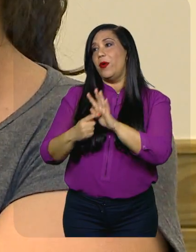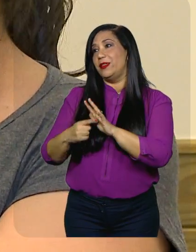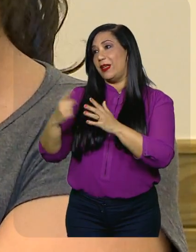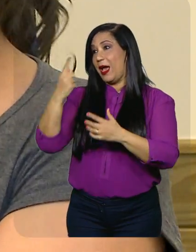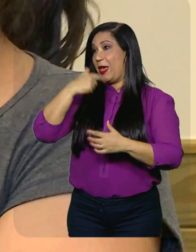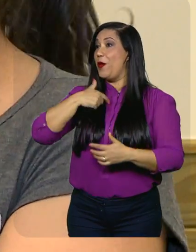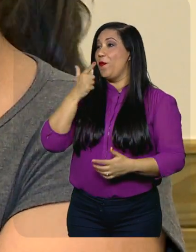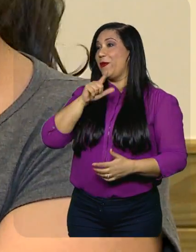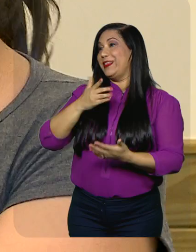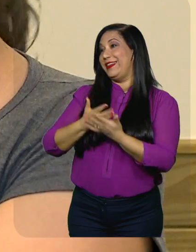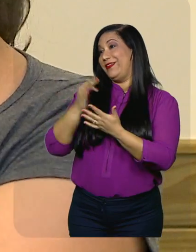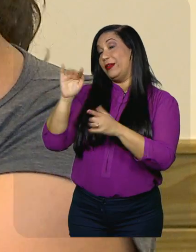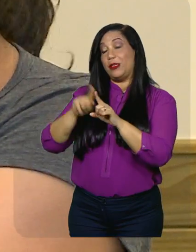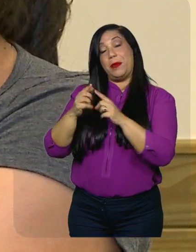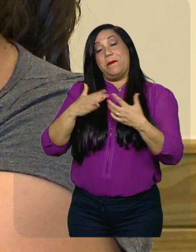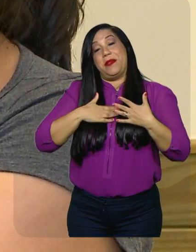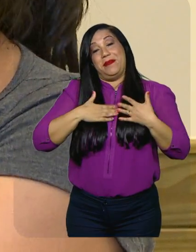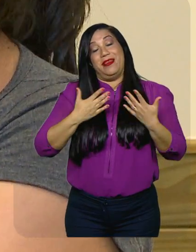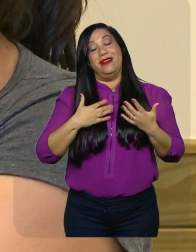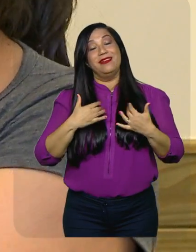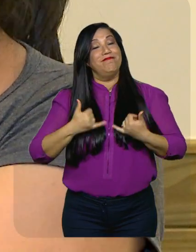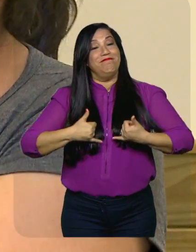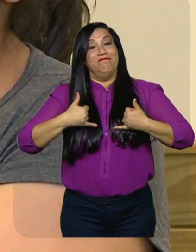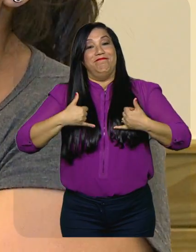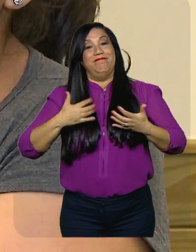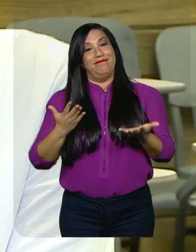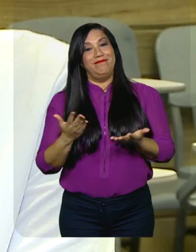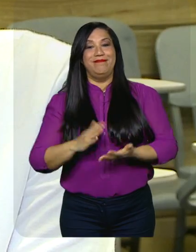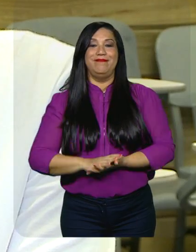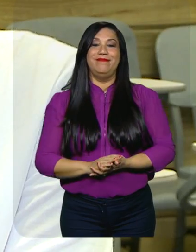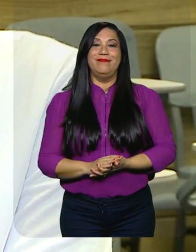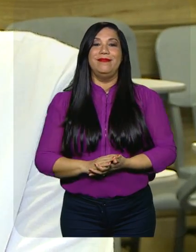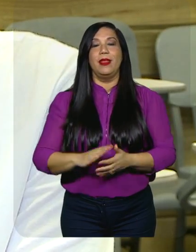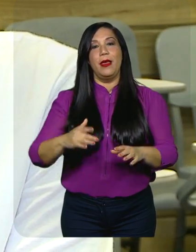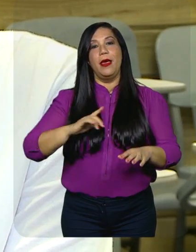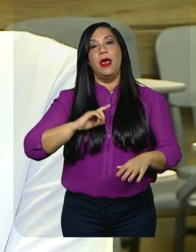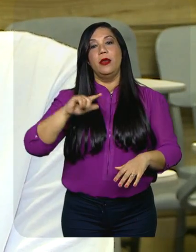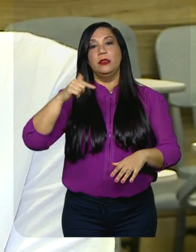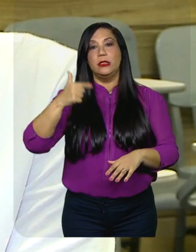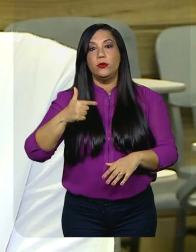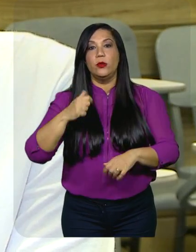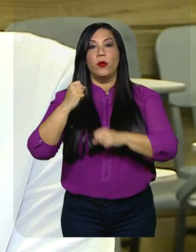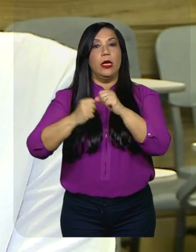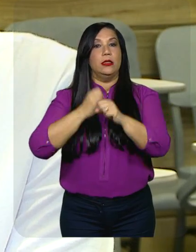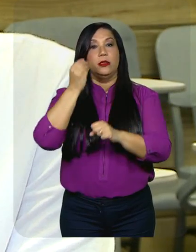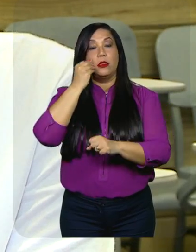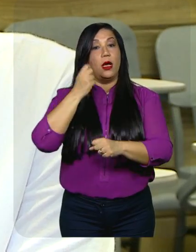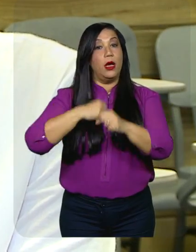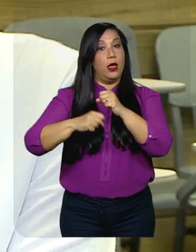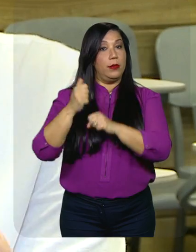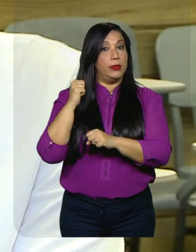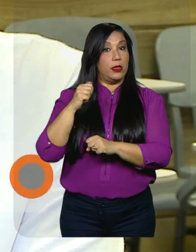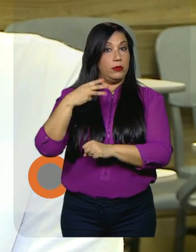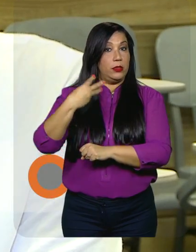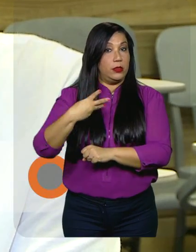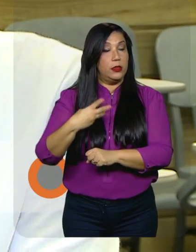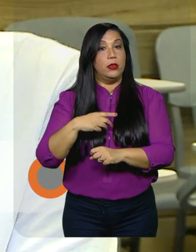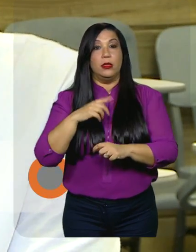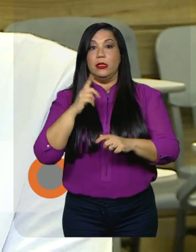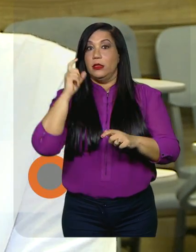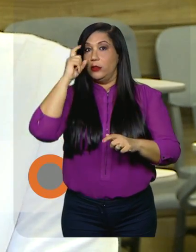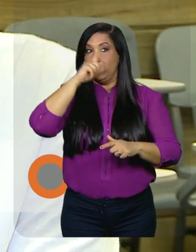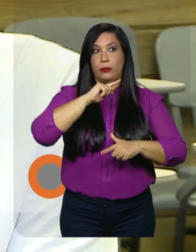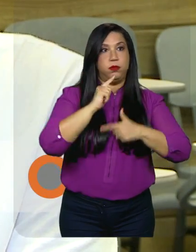para eles e para mim também, por uma questão de honra mesmo. Esse é o meu segundo ano tentando. Ano passado eu estava no terceiro ano, mas eu tinha uma rotina